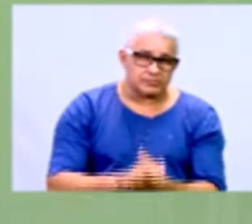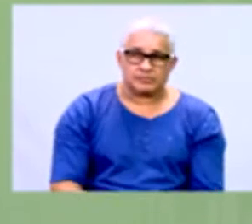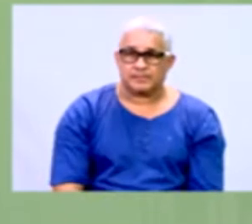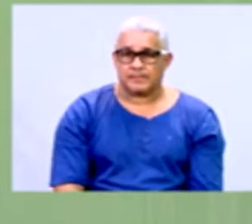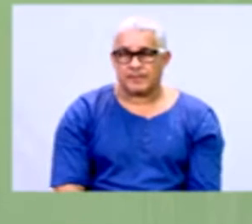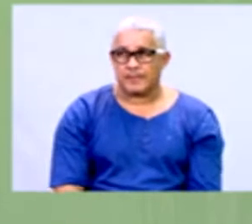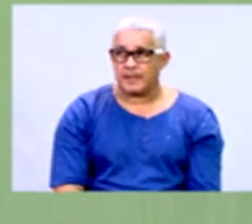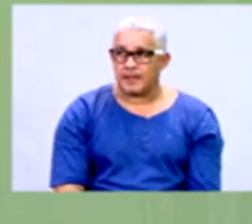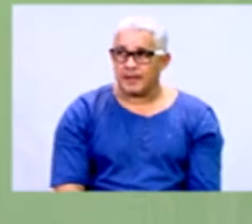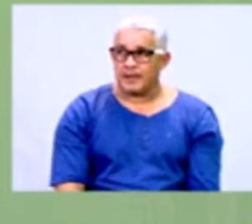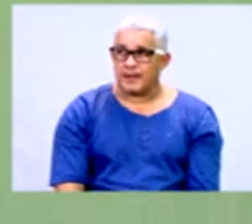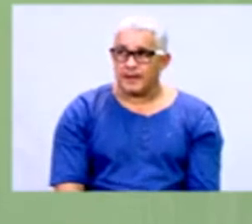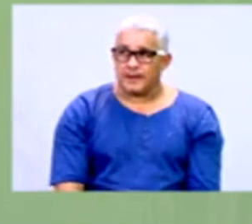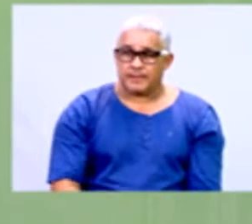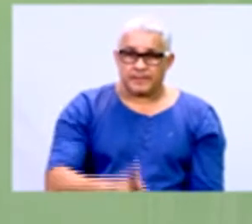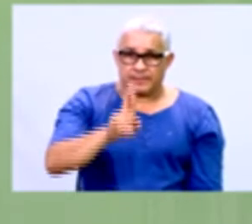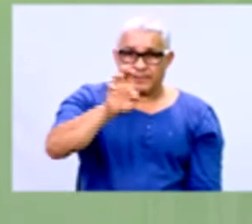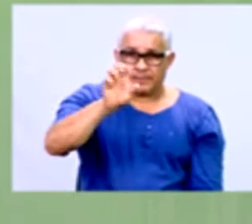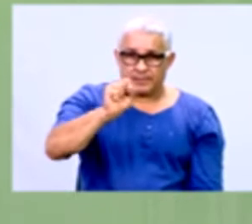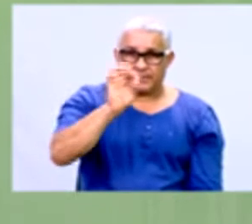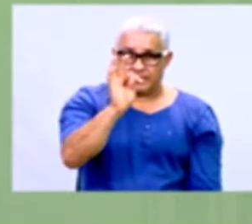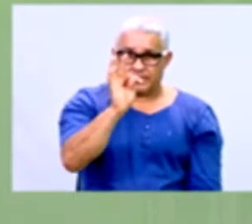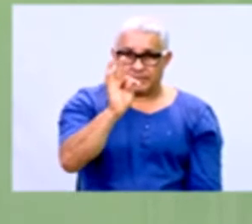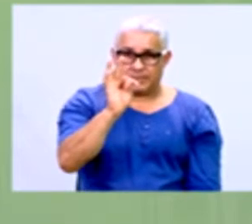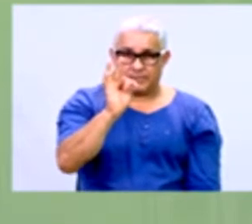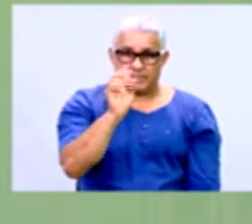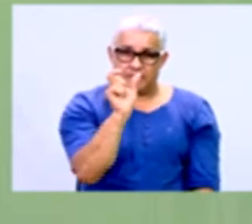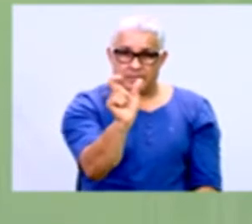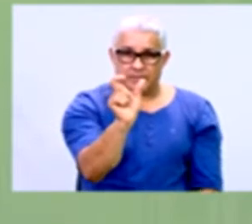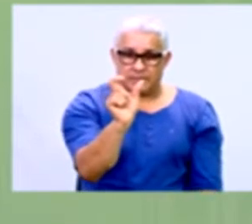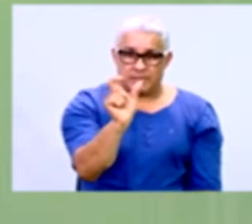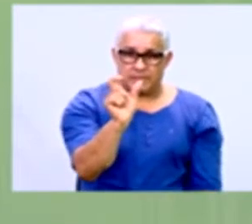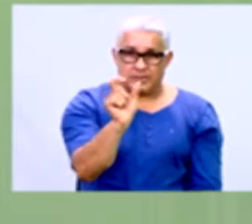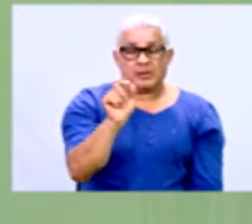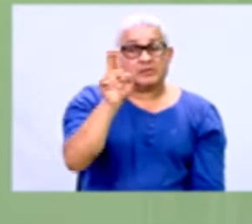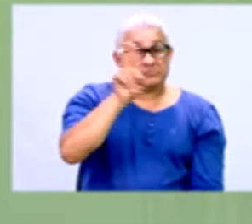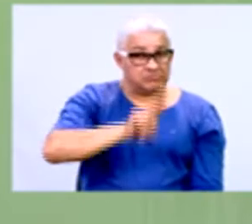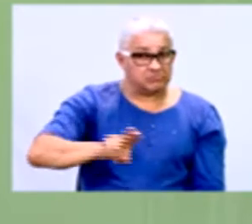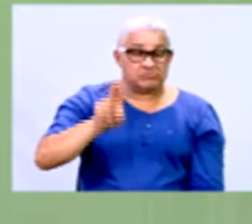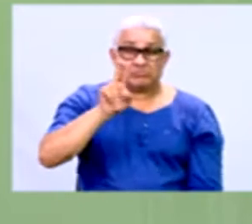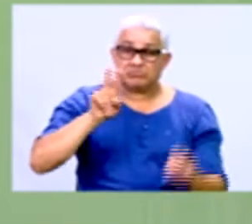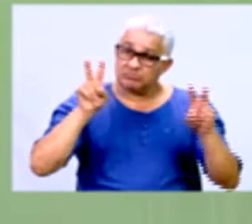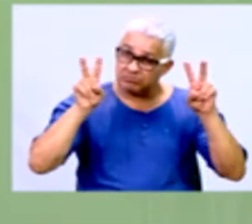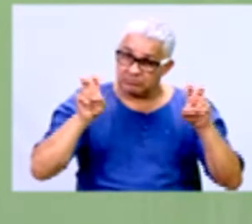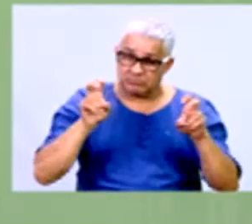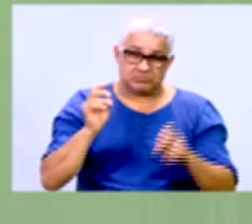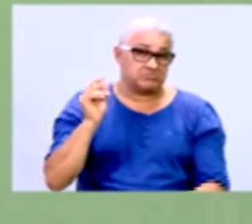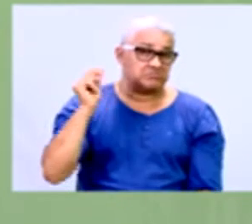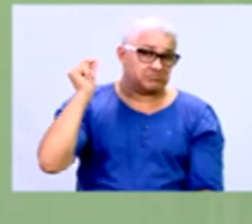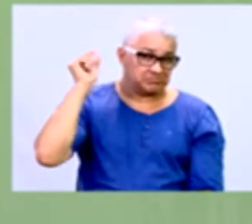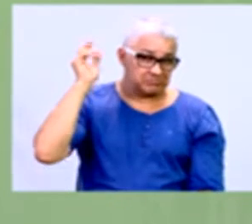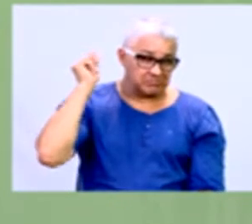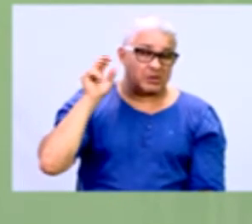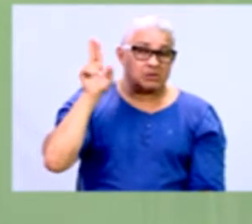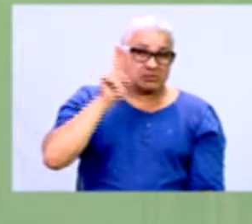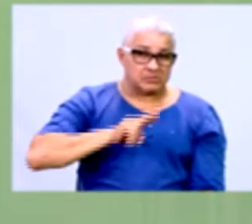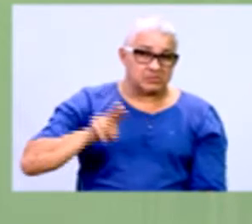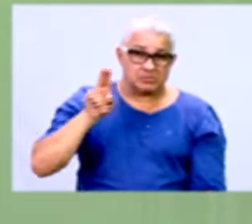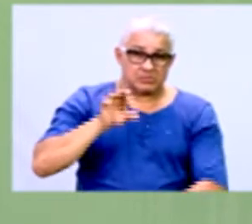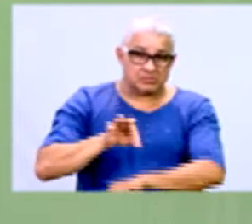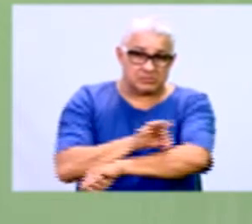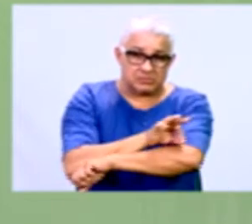certo? REST é um termo já utilizado há algum tempo, né, pela arquitetura